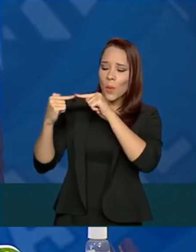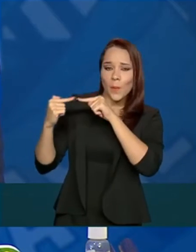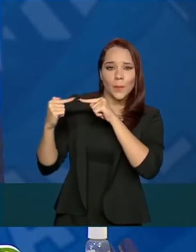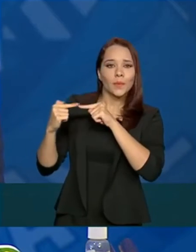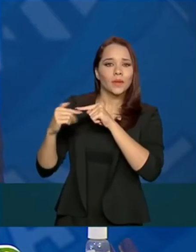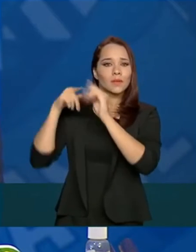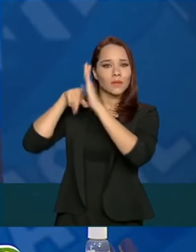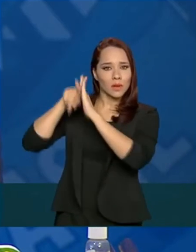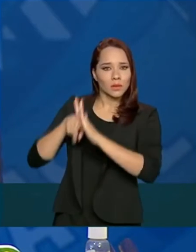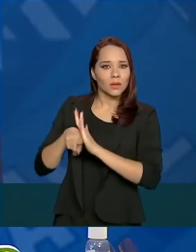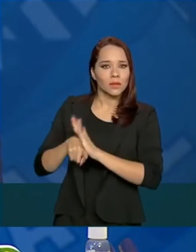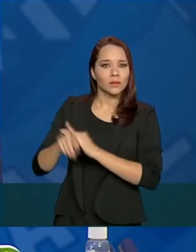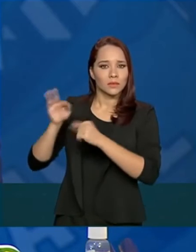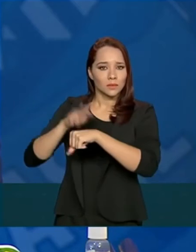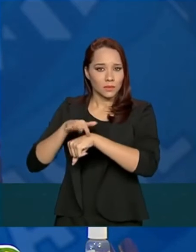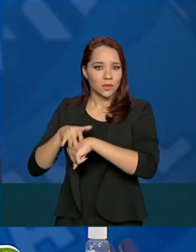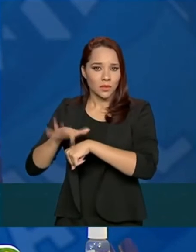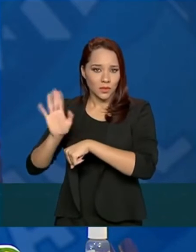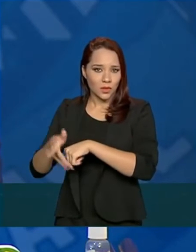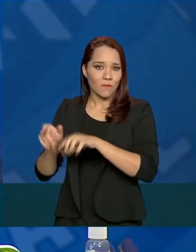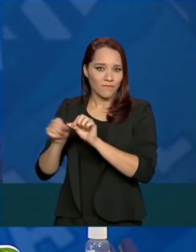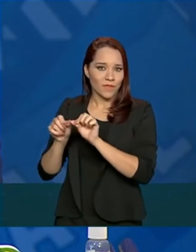análise epidemiológica feita